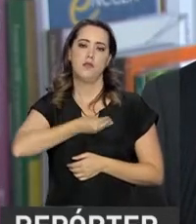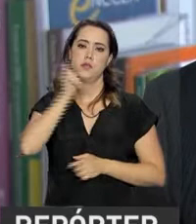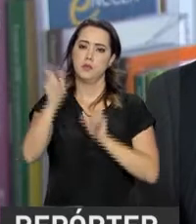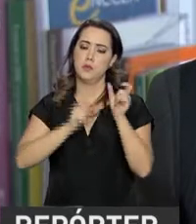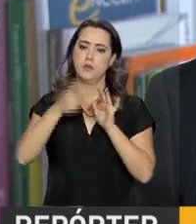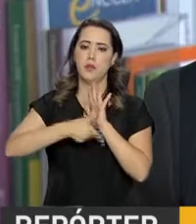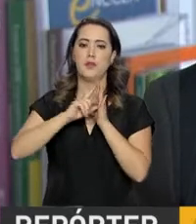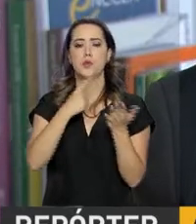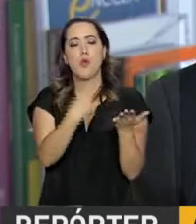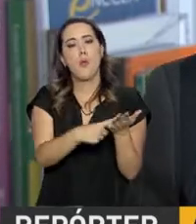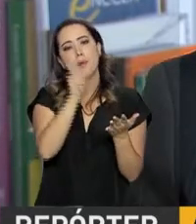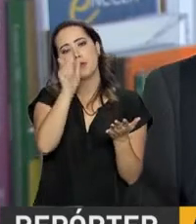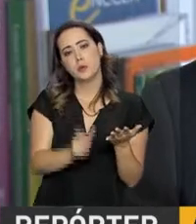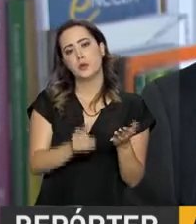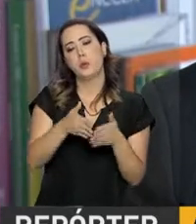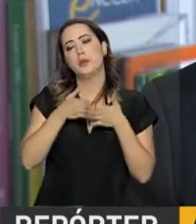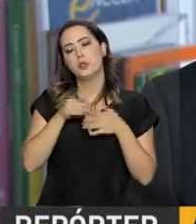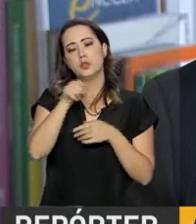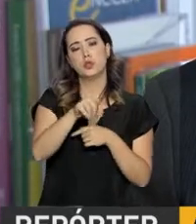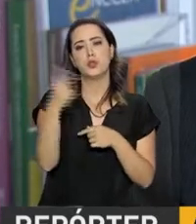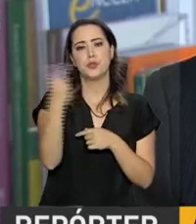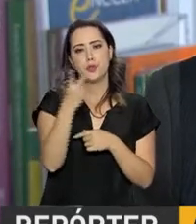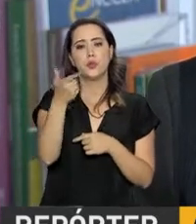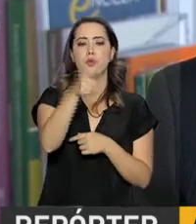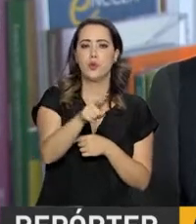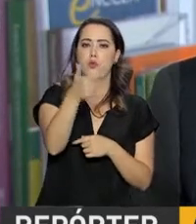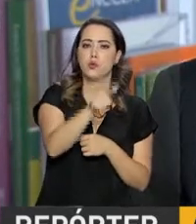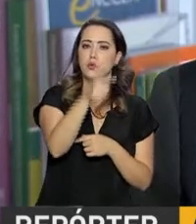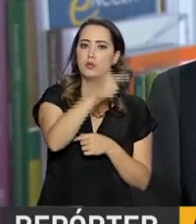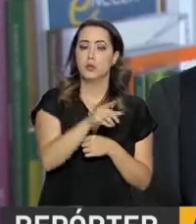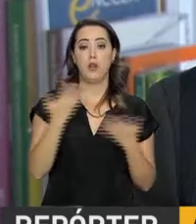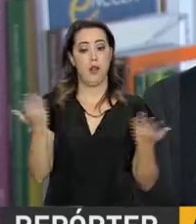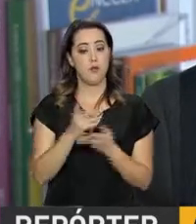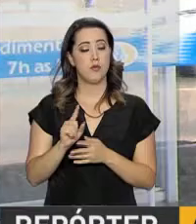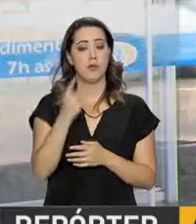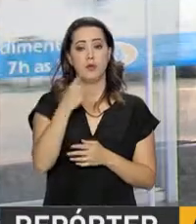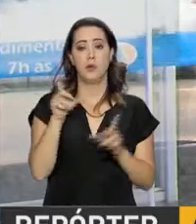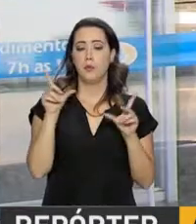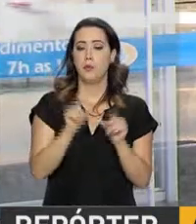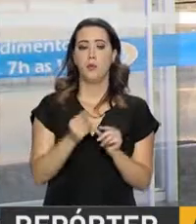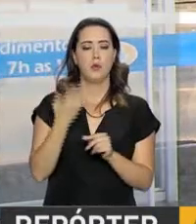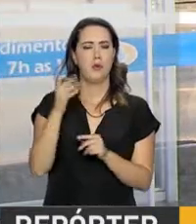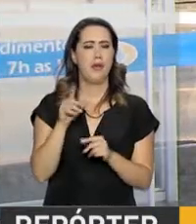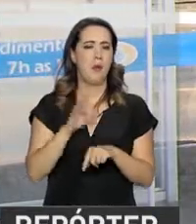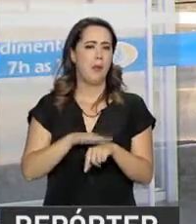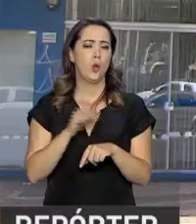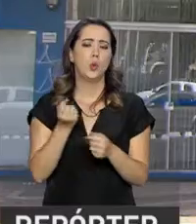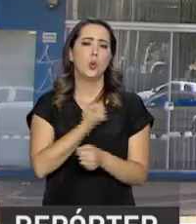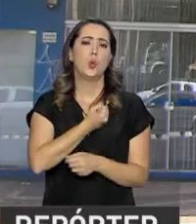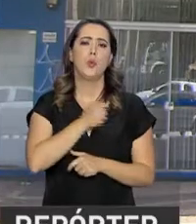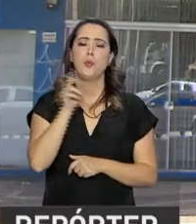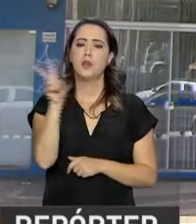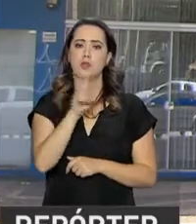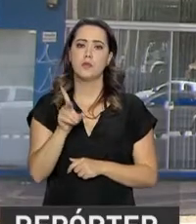que ela tinha que agendar, requerer na agência, requerer uma segunda vez. A gente está falando, olha, você vai ter que ir menos, uma quantidade de vezes menor